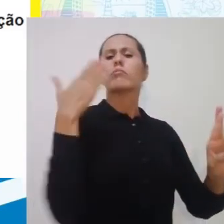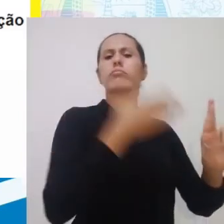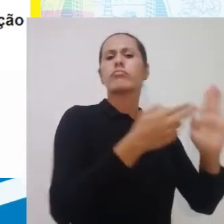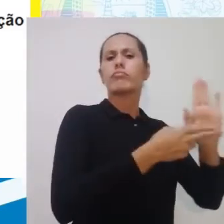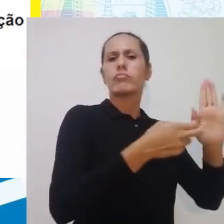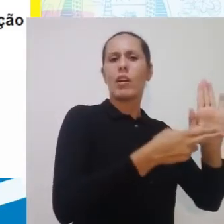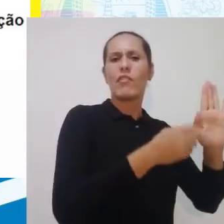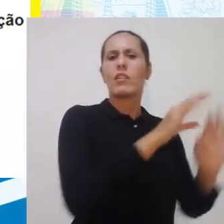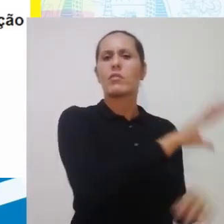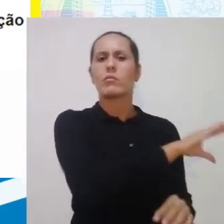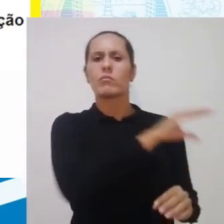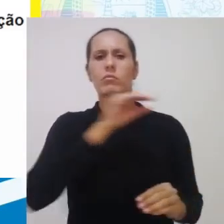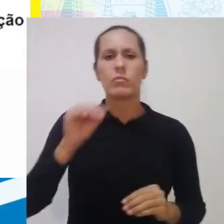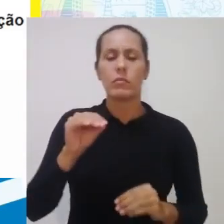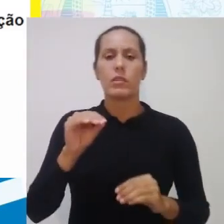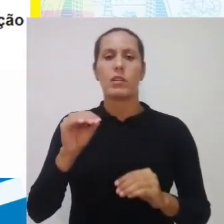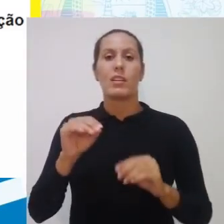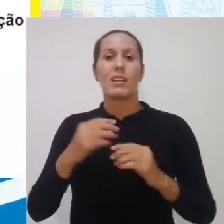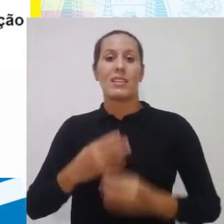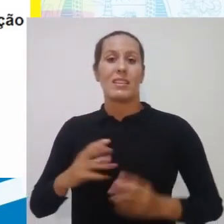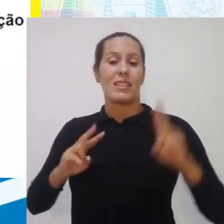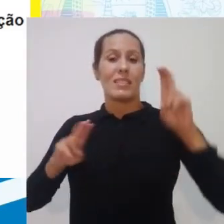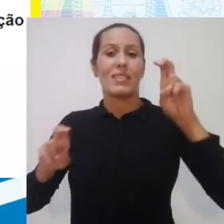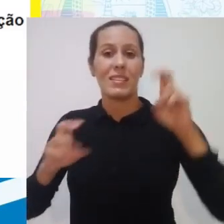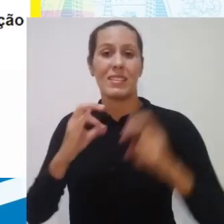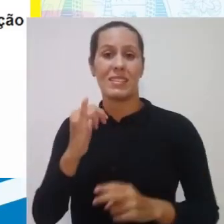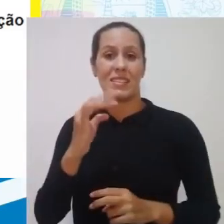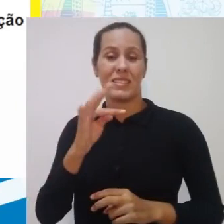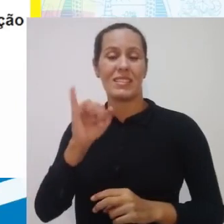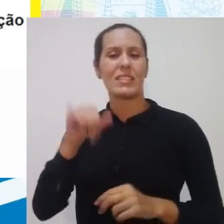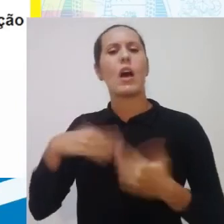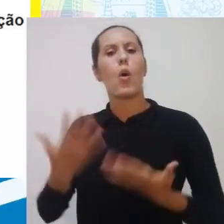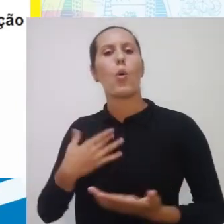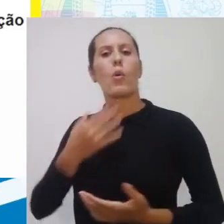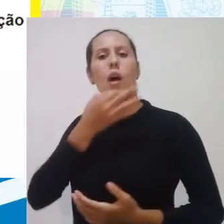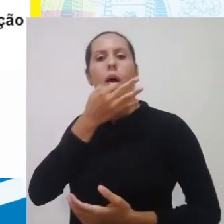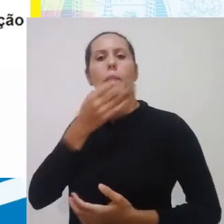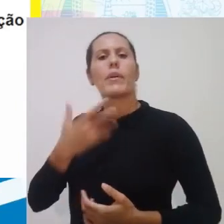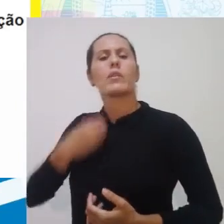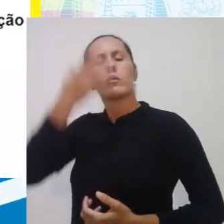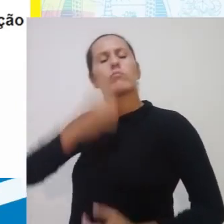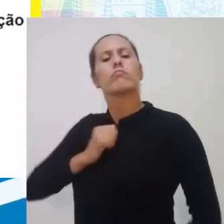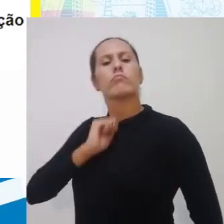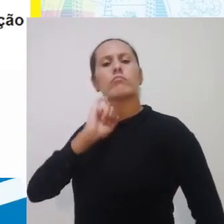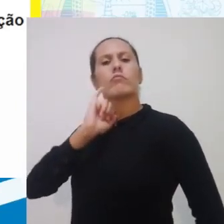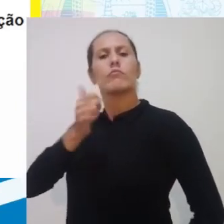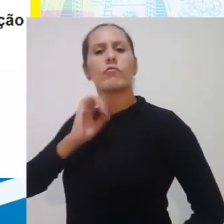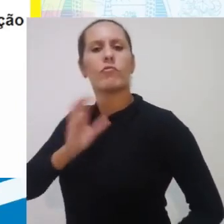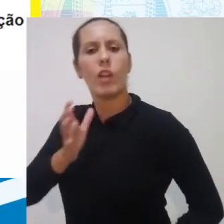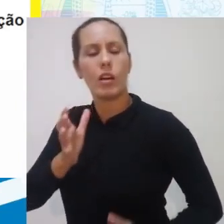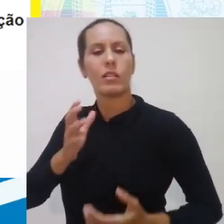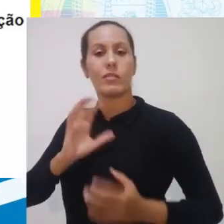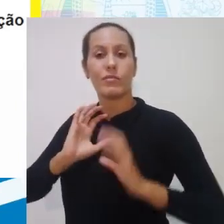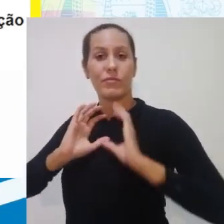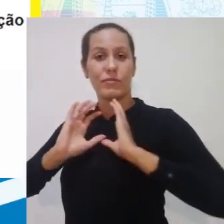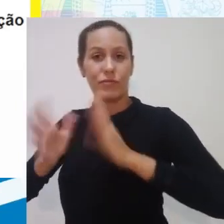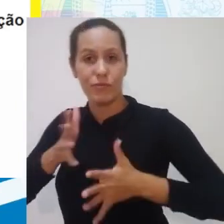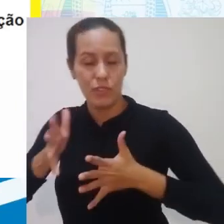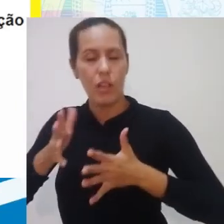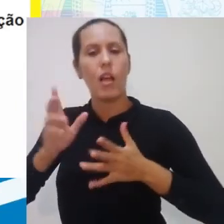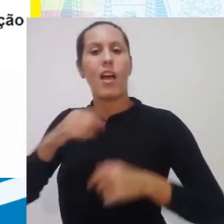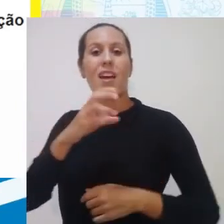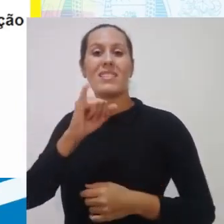algo. Citar também pode ser sinônimo de dizer. Quem diz alguma coisa, cita algo.